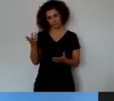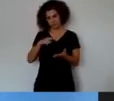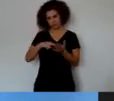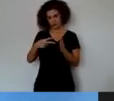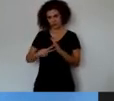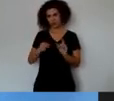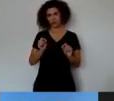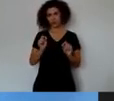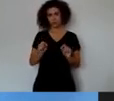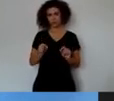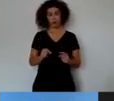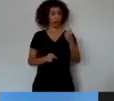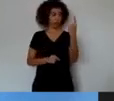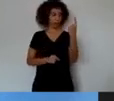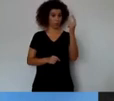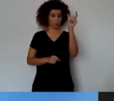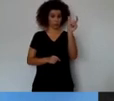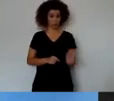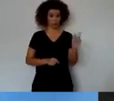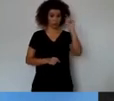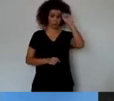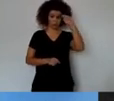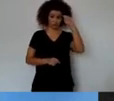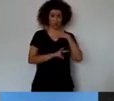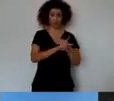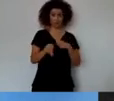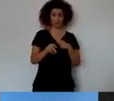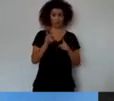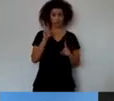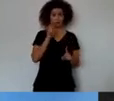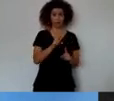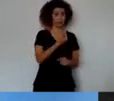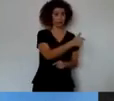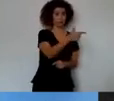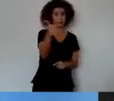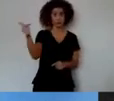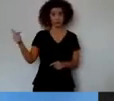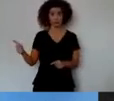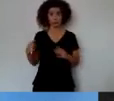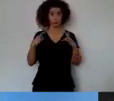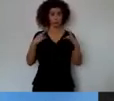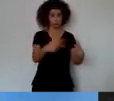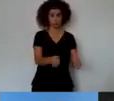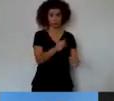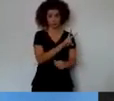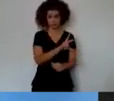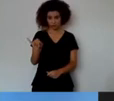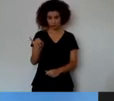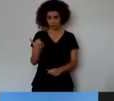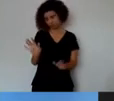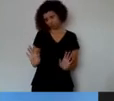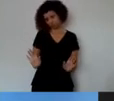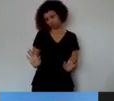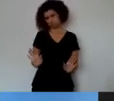né, de que uma pessoa negra lá vá representar os interesses da minoria. Em termos, né, de poder, não